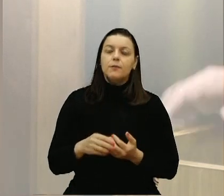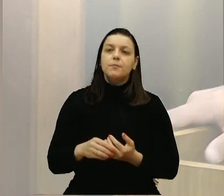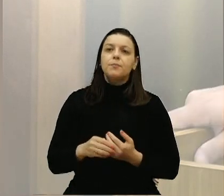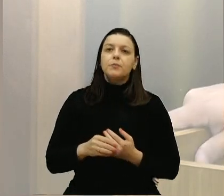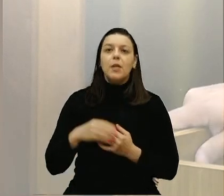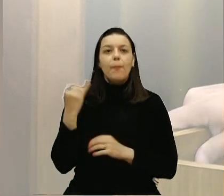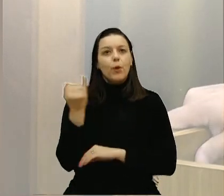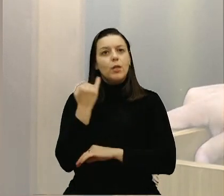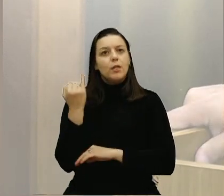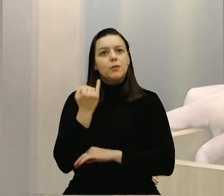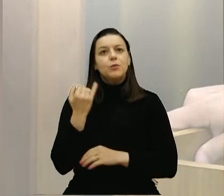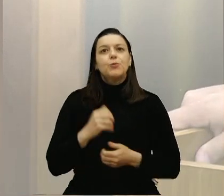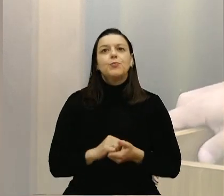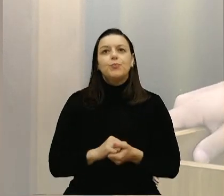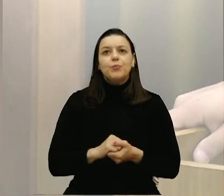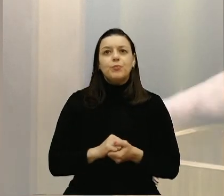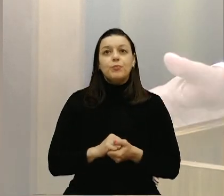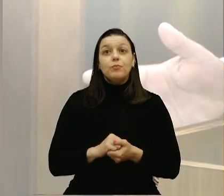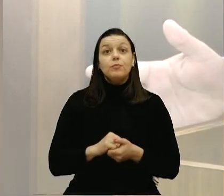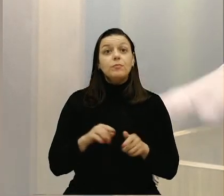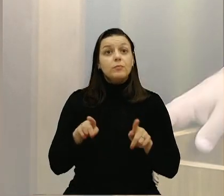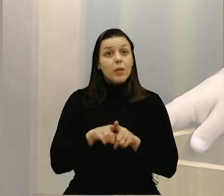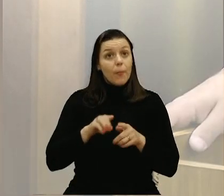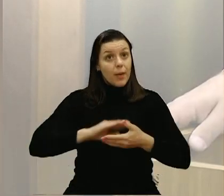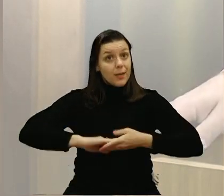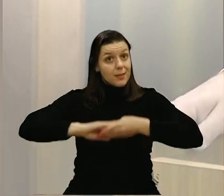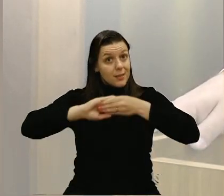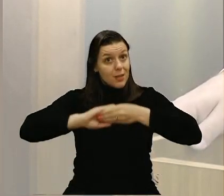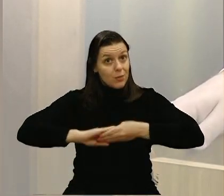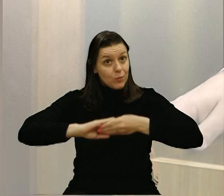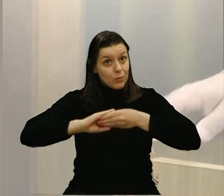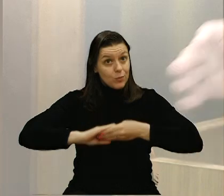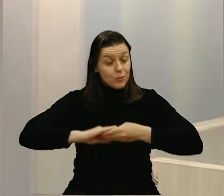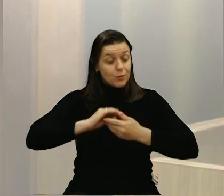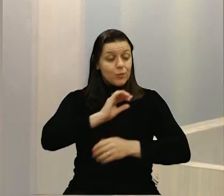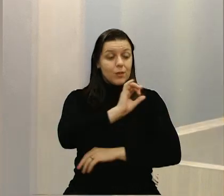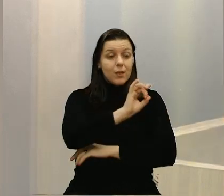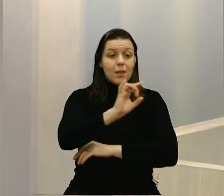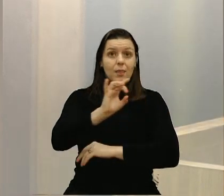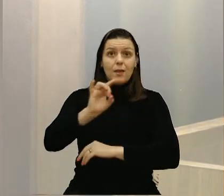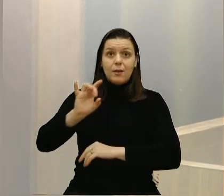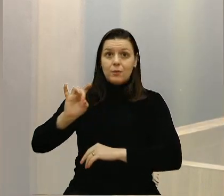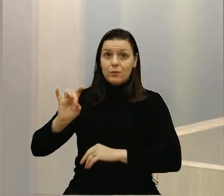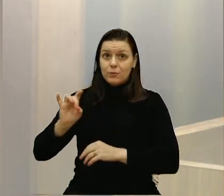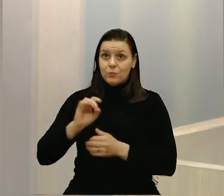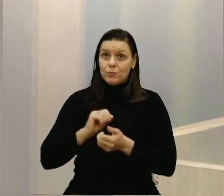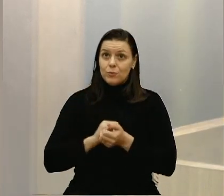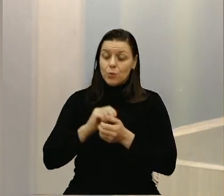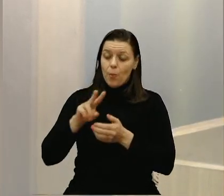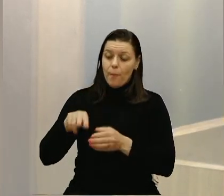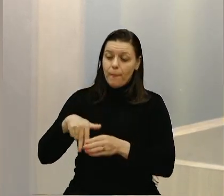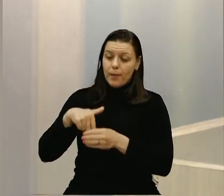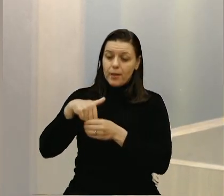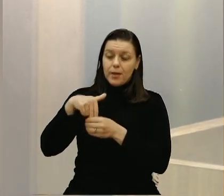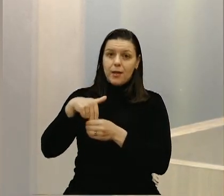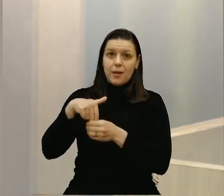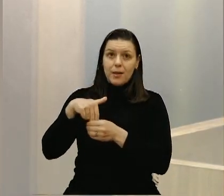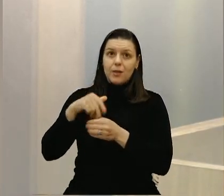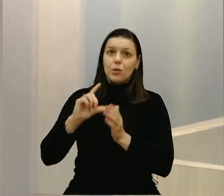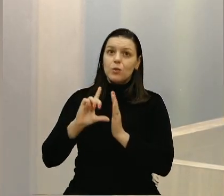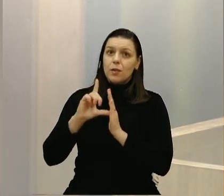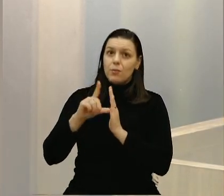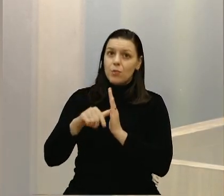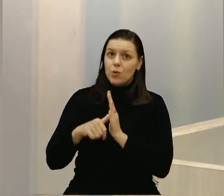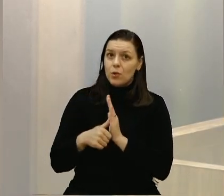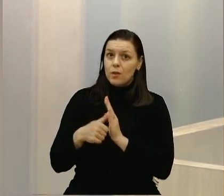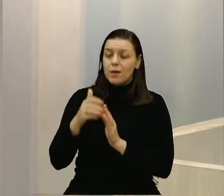tão importante. Saúdo a cada um que nos acompanha presencialmente aqui nesse plenário ou posteriormente